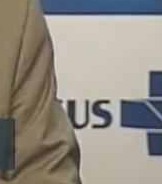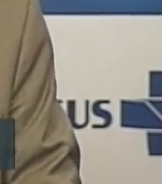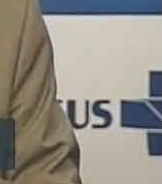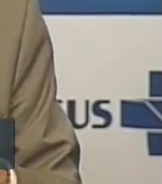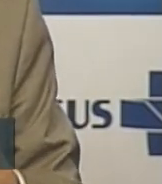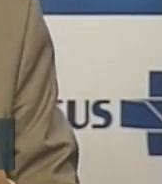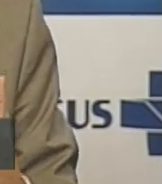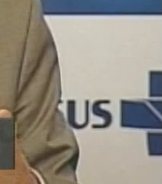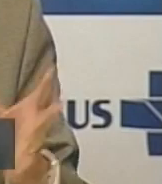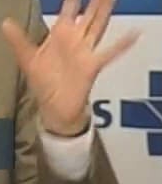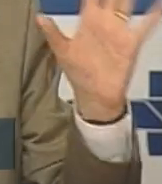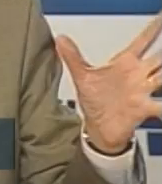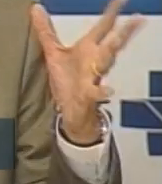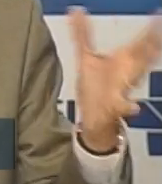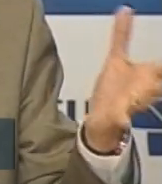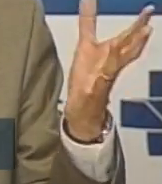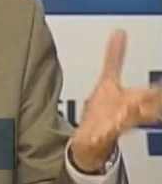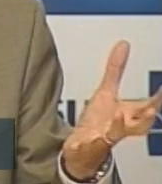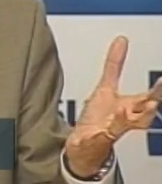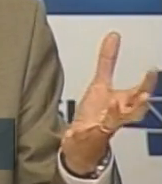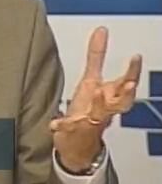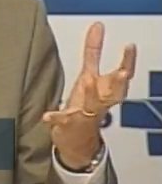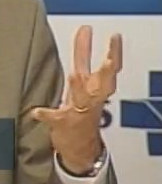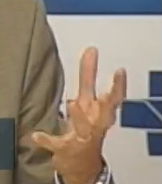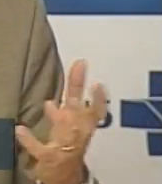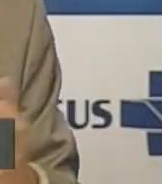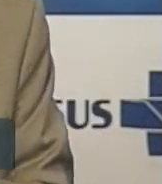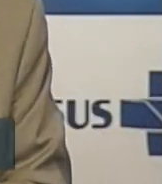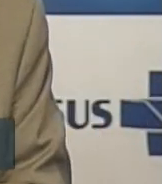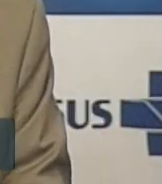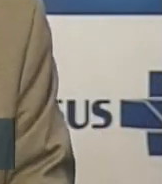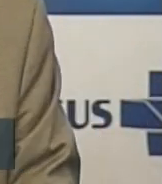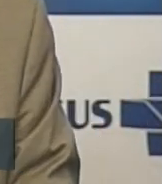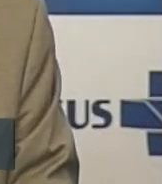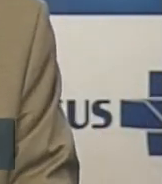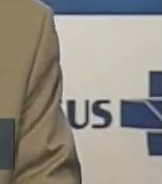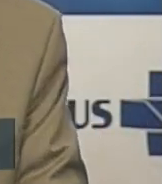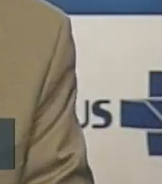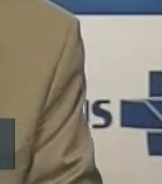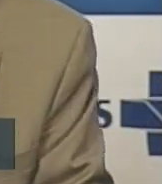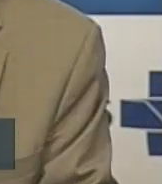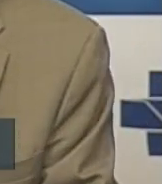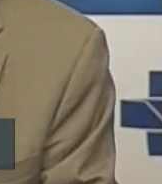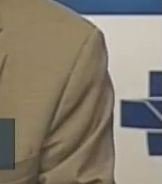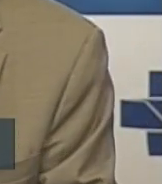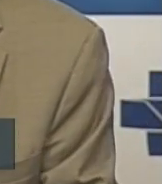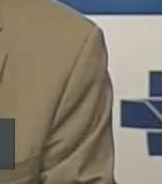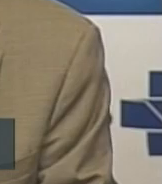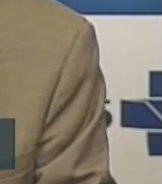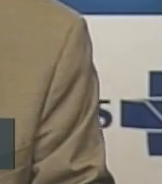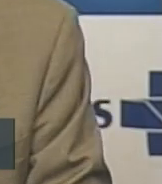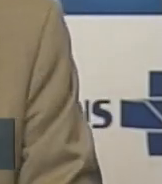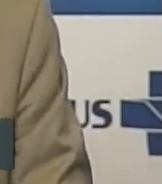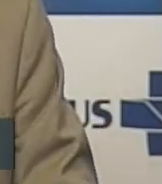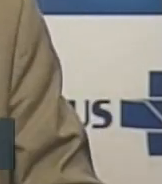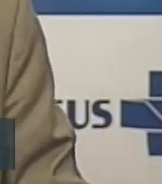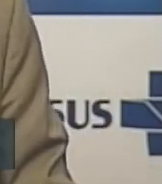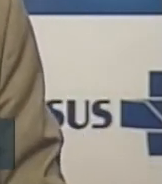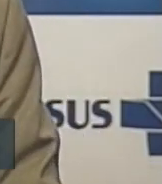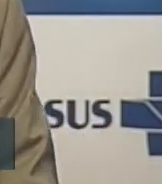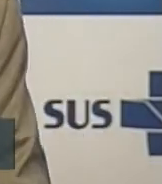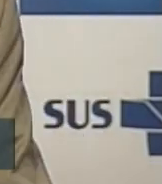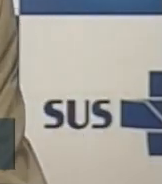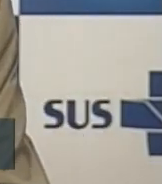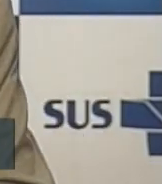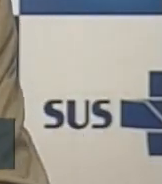muito importante ocorre com a transmissão pelas mãos, né? Tem, não sei quem viu aquele filme Contágio, né? Ali o pessoal exagera, mas que a